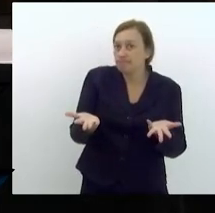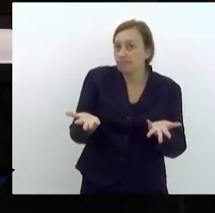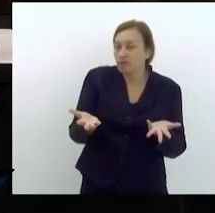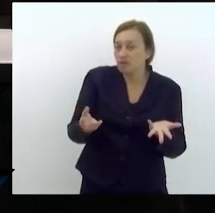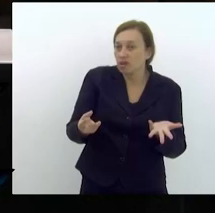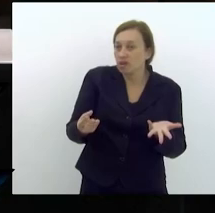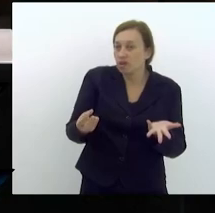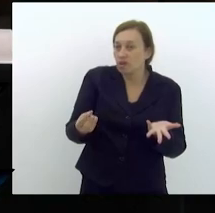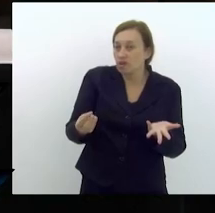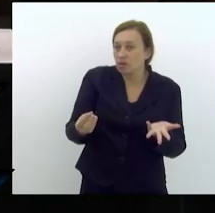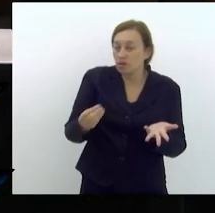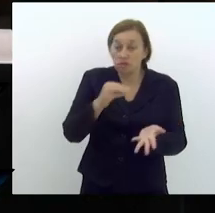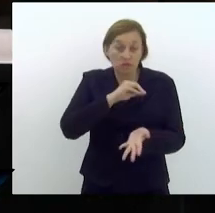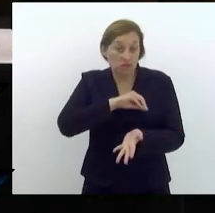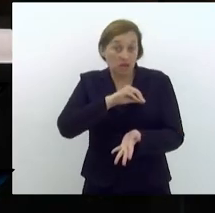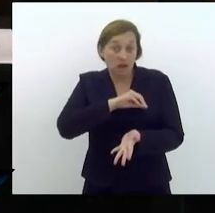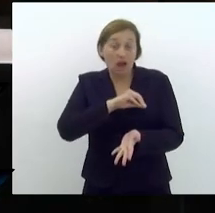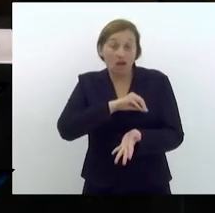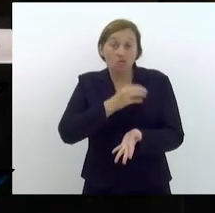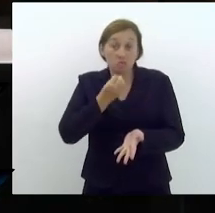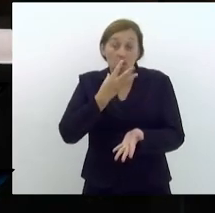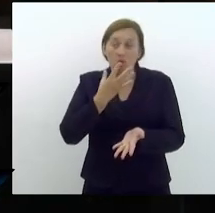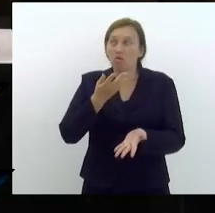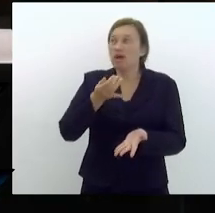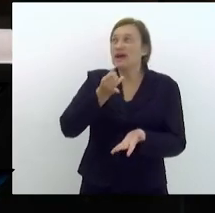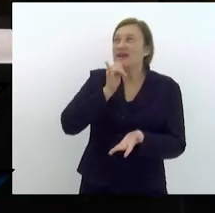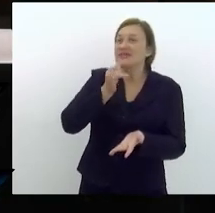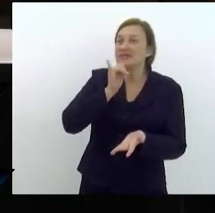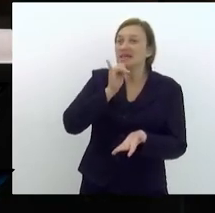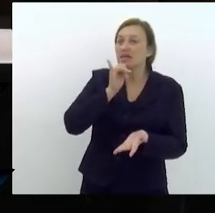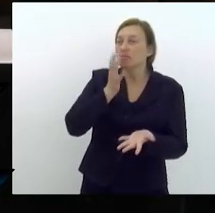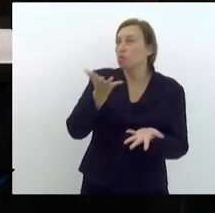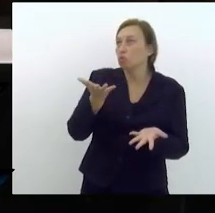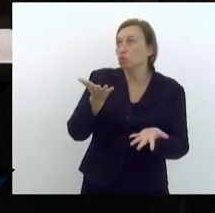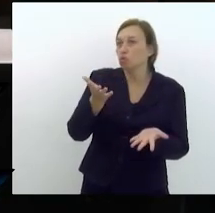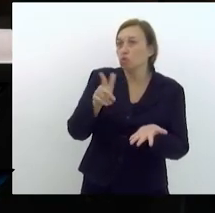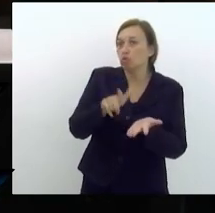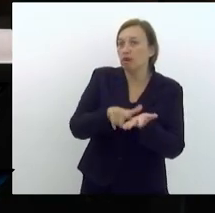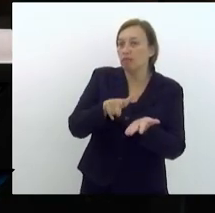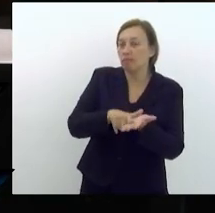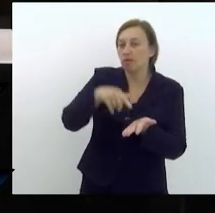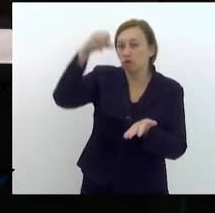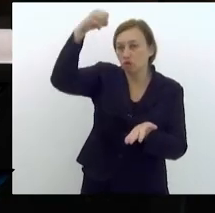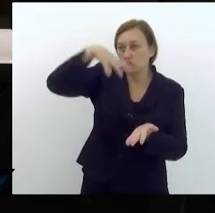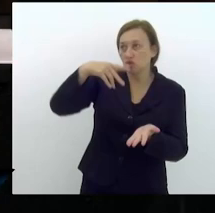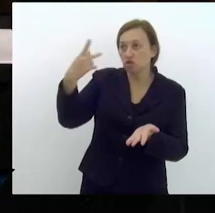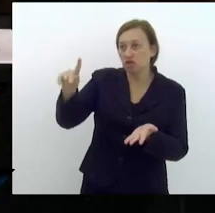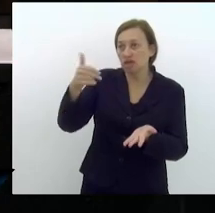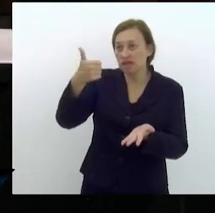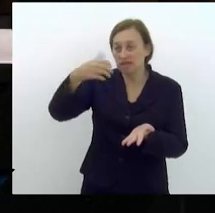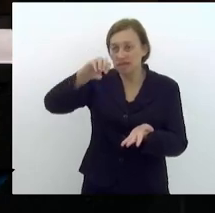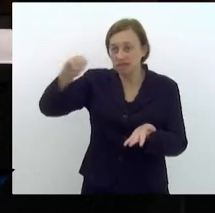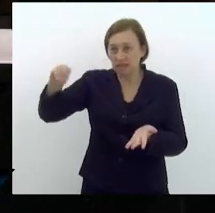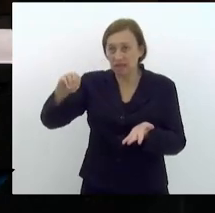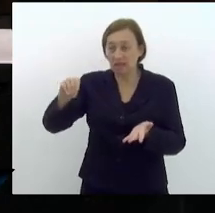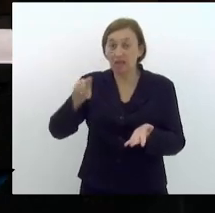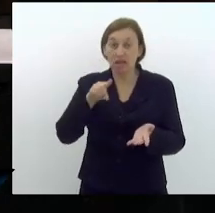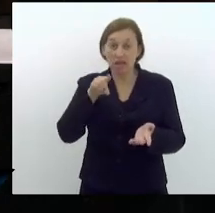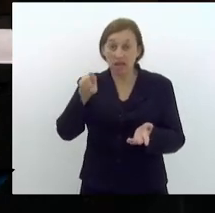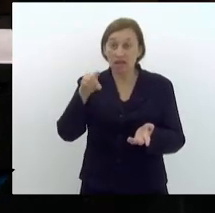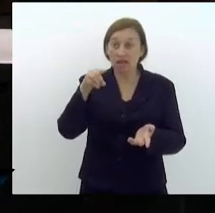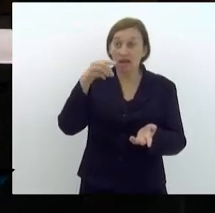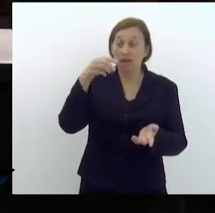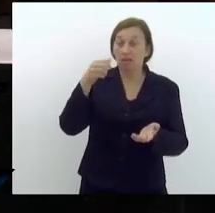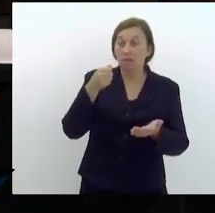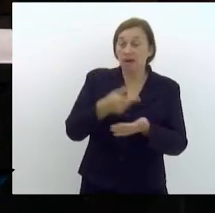vida tão estabilizada economicamente Vamos dar um exemplo que a conta dele de Luz seja 100 reais ele pagando 32%